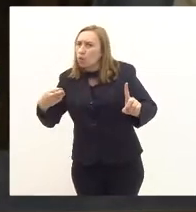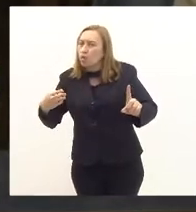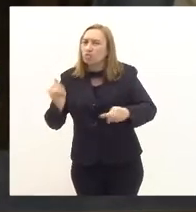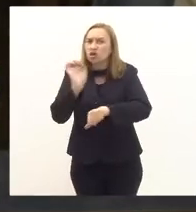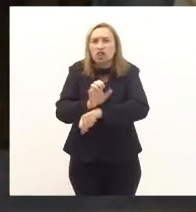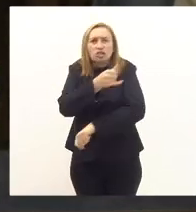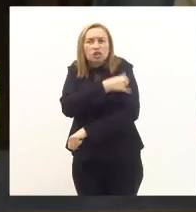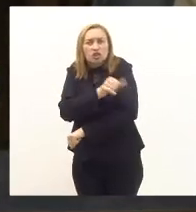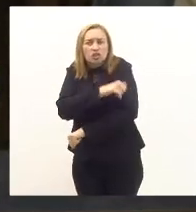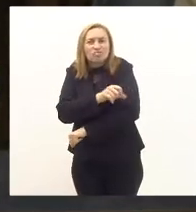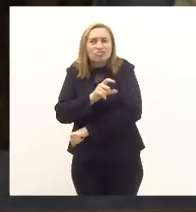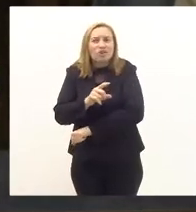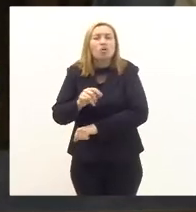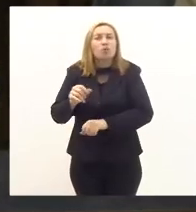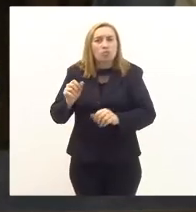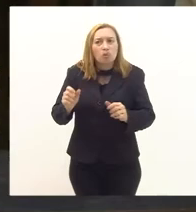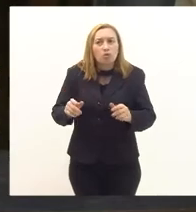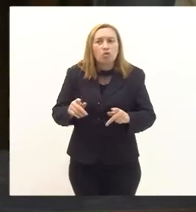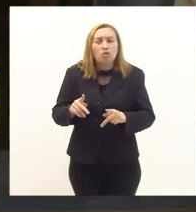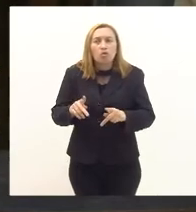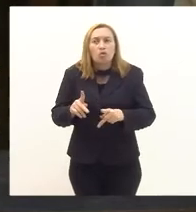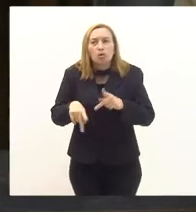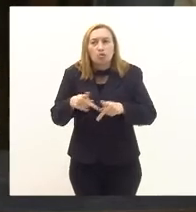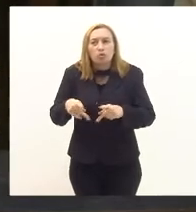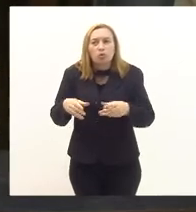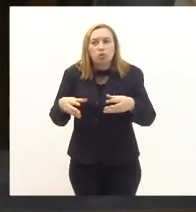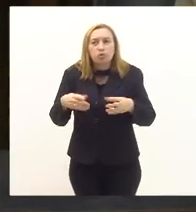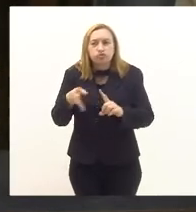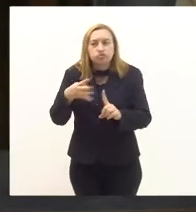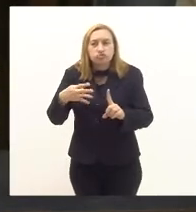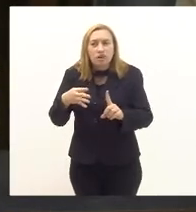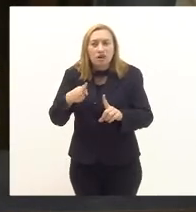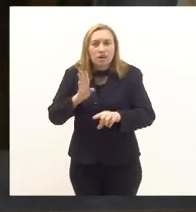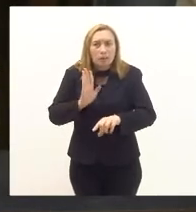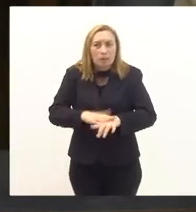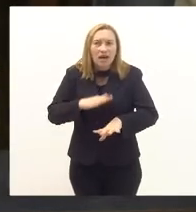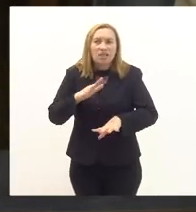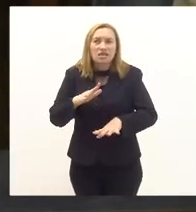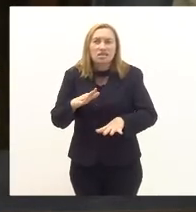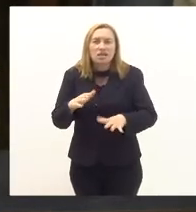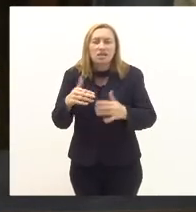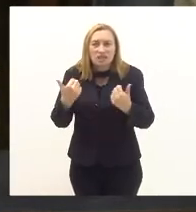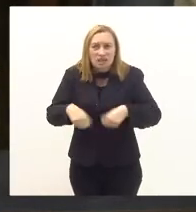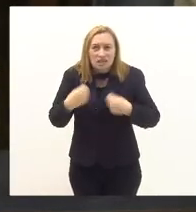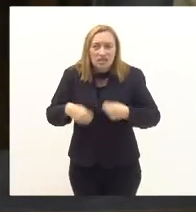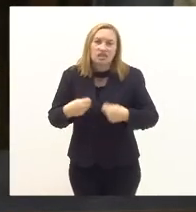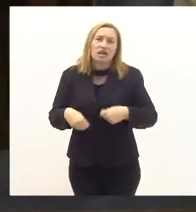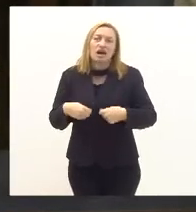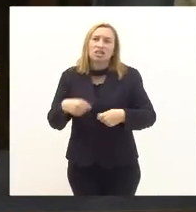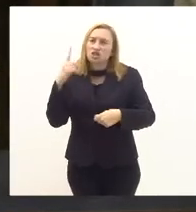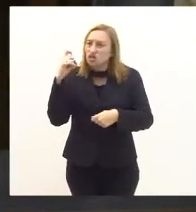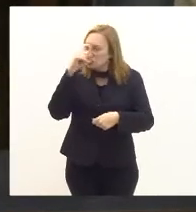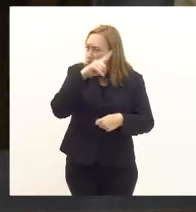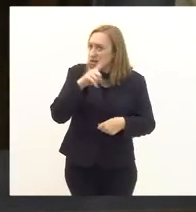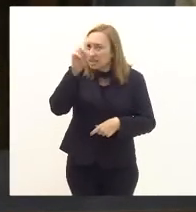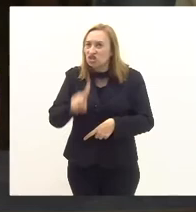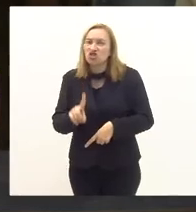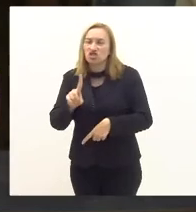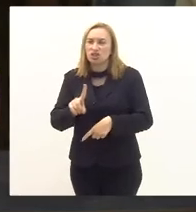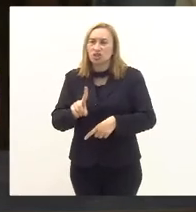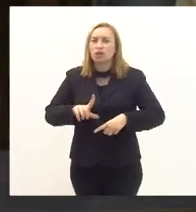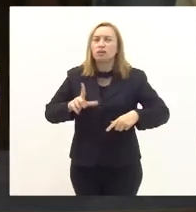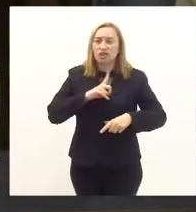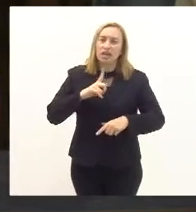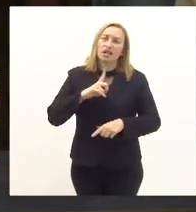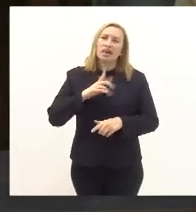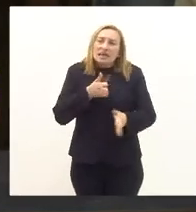Rio de Janeiro ainda é a população que mais tem vulnerabilidade social e dificuldade de garantia de direitos e